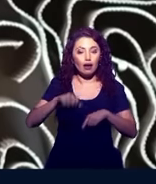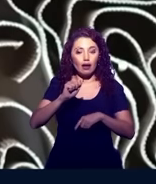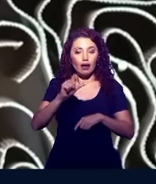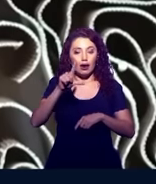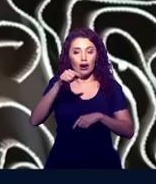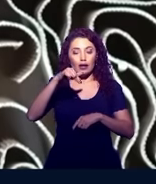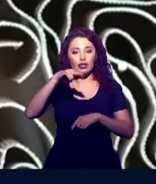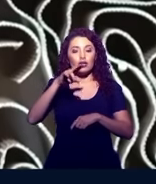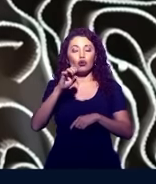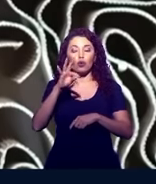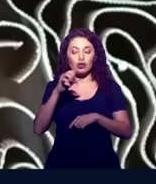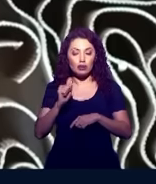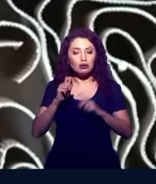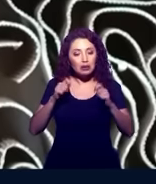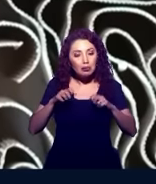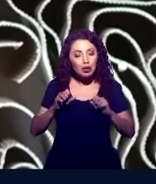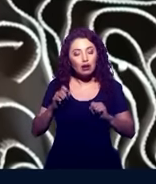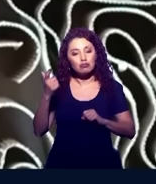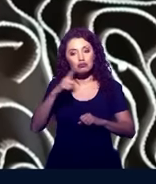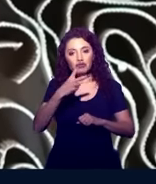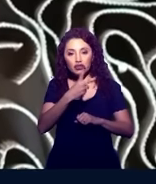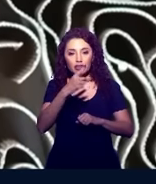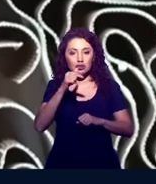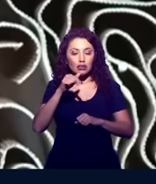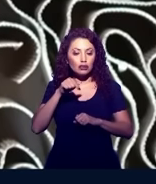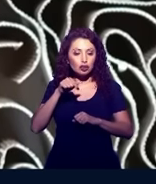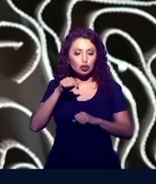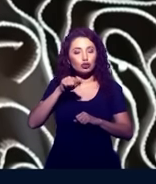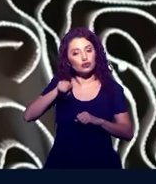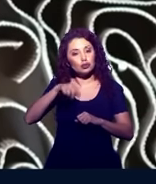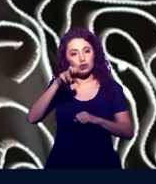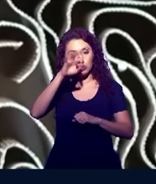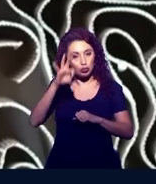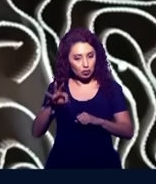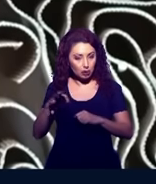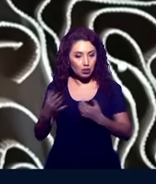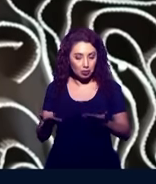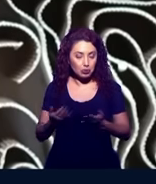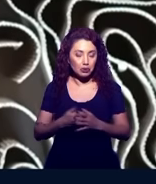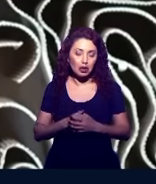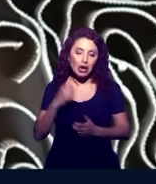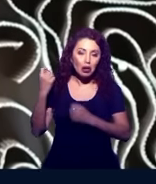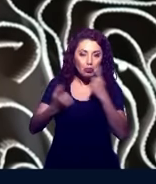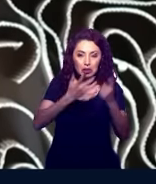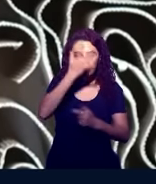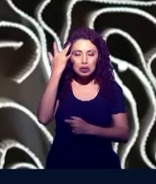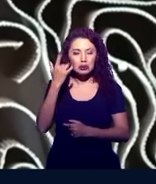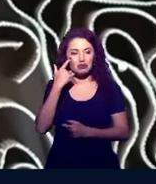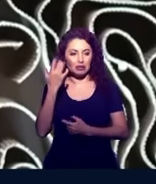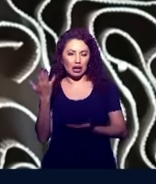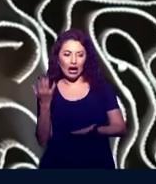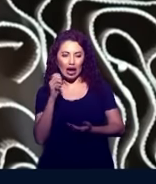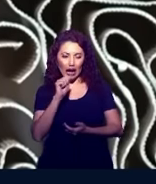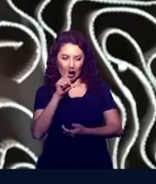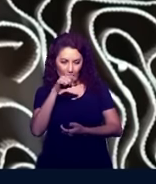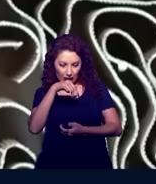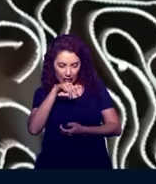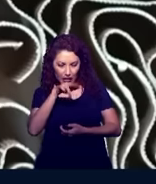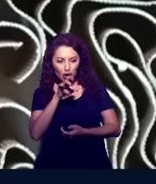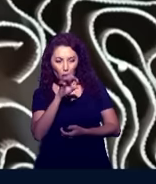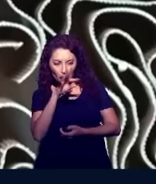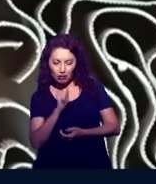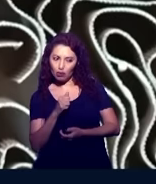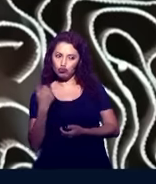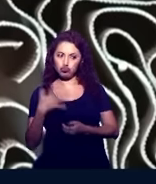27.5% que foi uma estimativa em decorrência das exceções algumas pessoas falam assim o seguinte olha mas essa alíquota é muito alta só que as